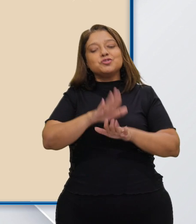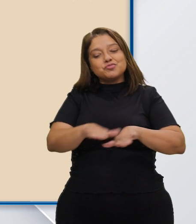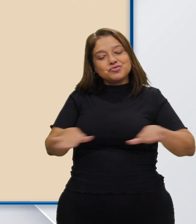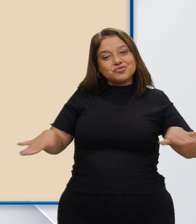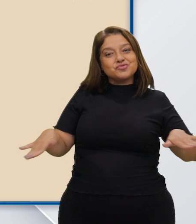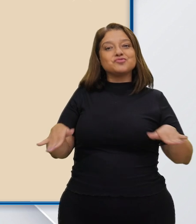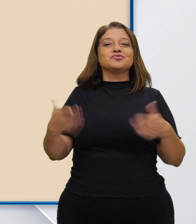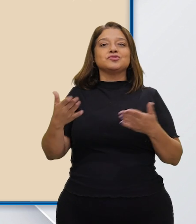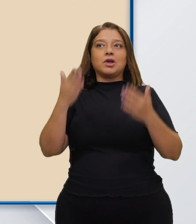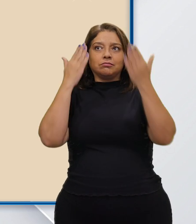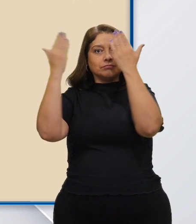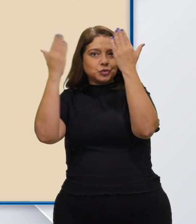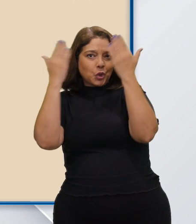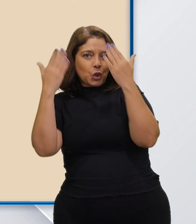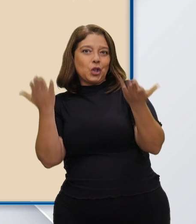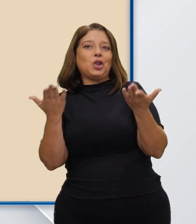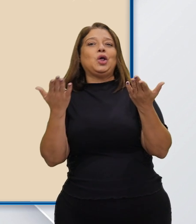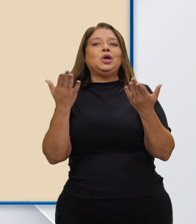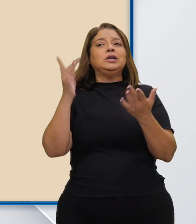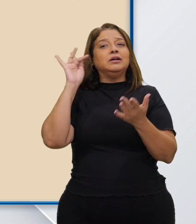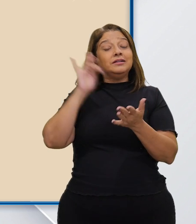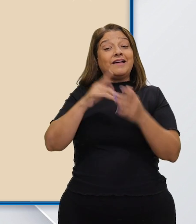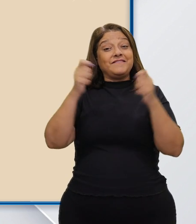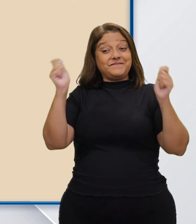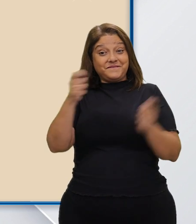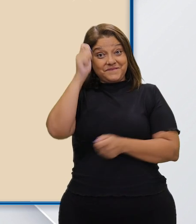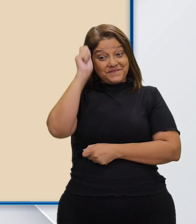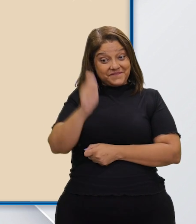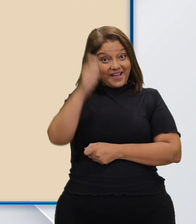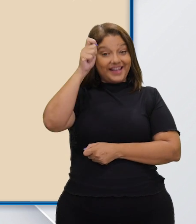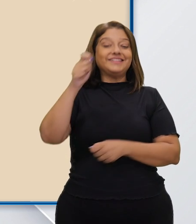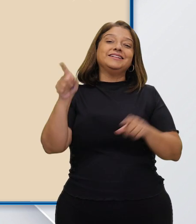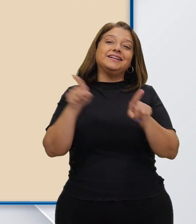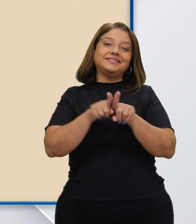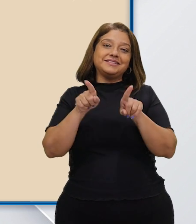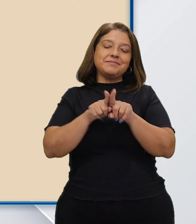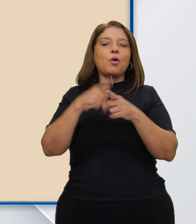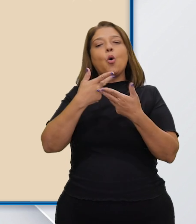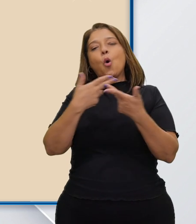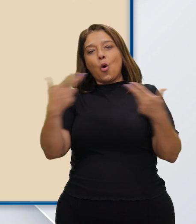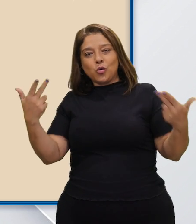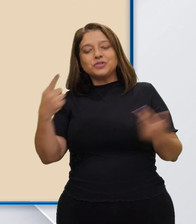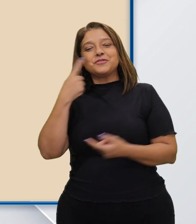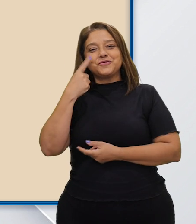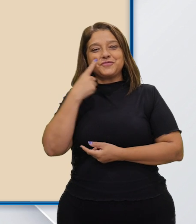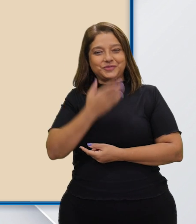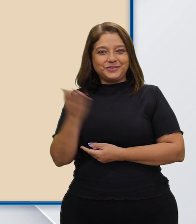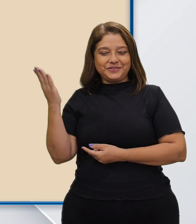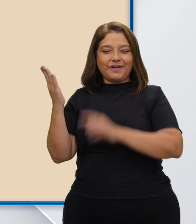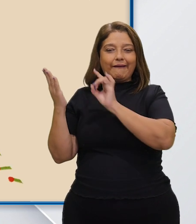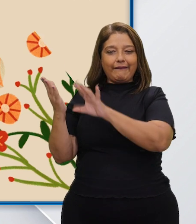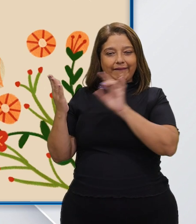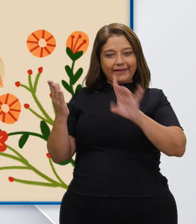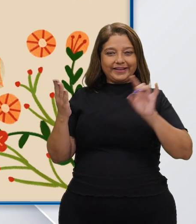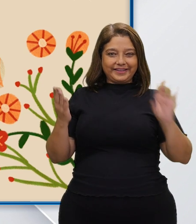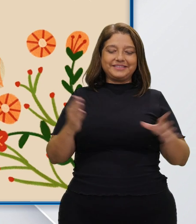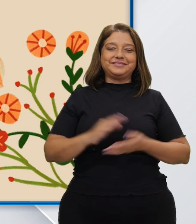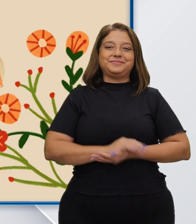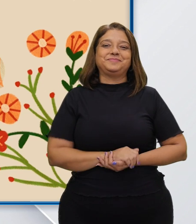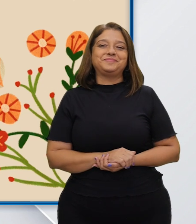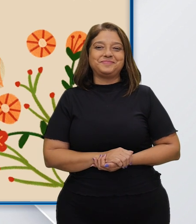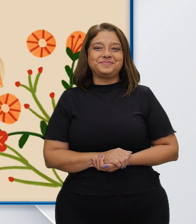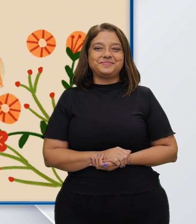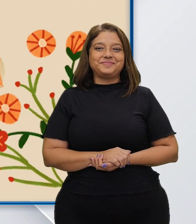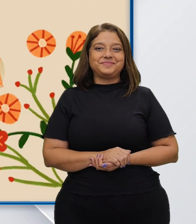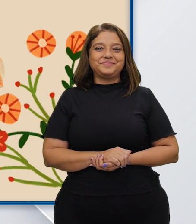infantis, psicológicos, de fadas e outros. Vamos ver um pouquinho sobre cada um desses?